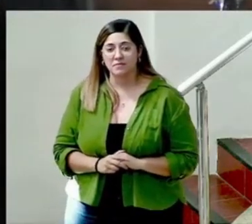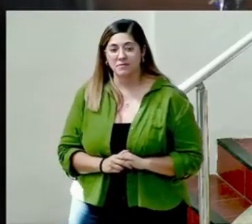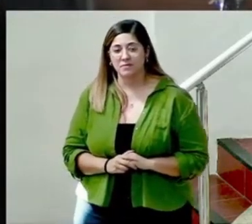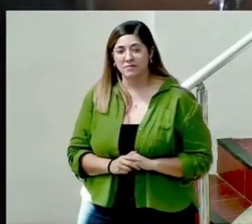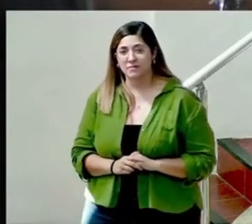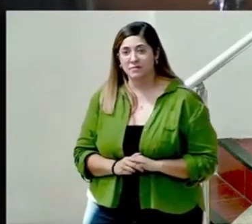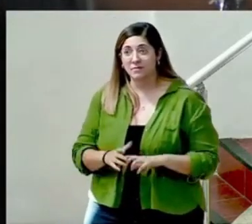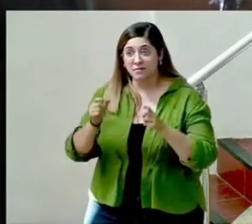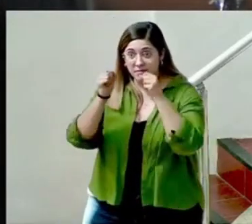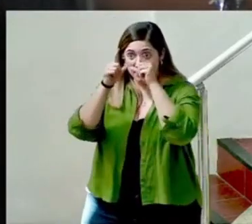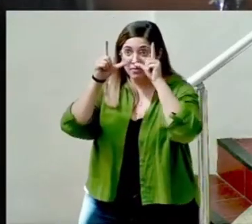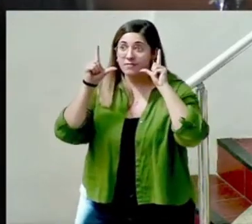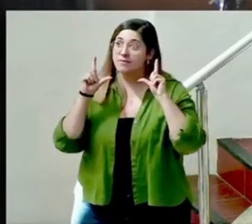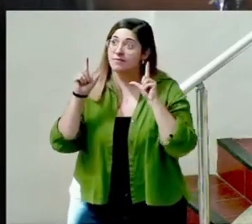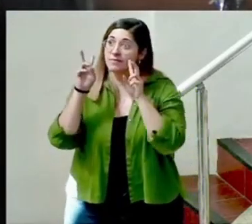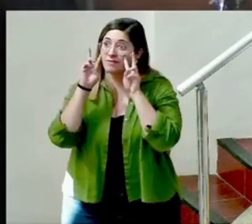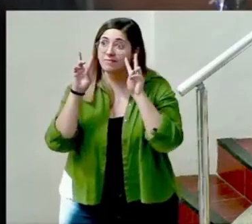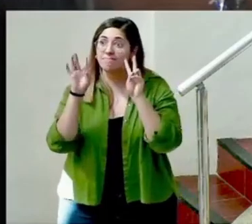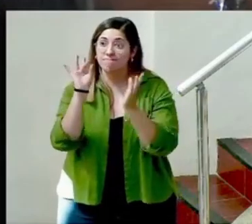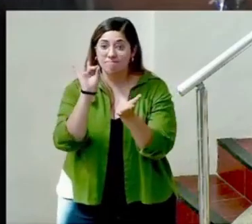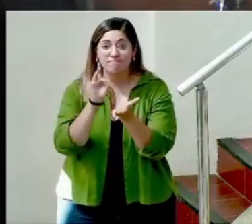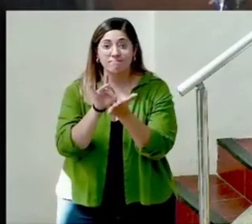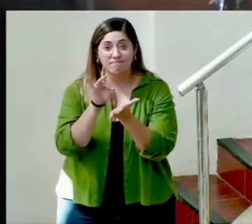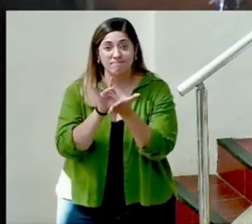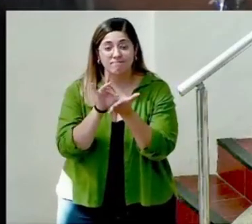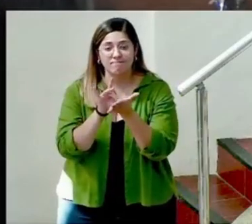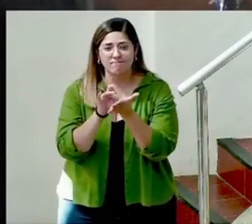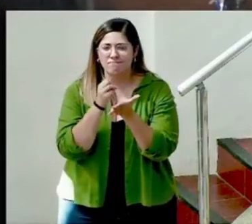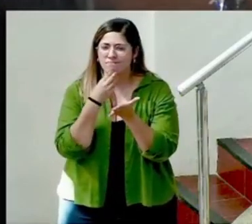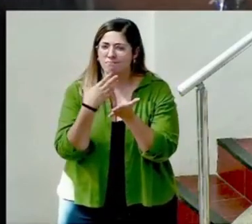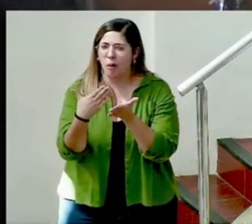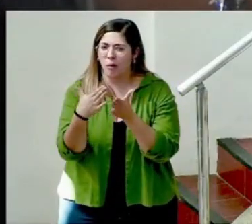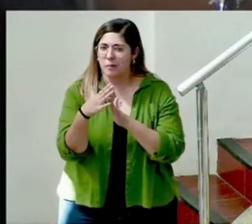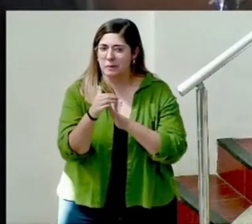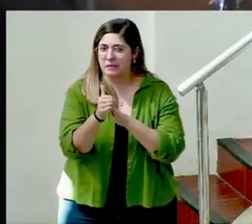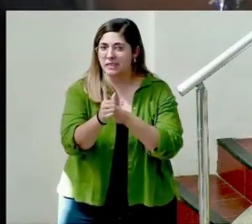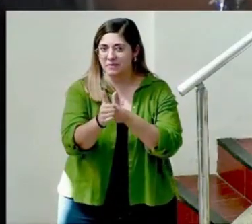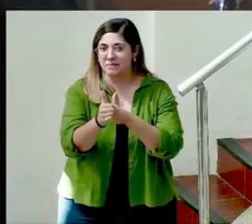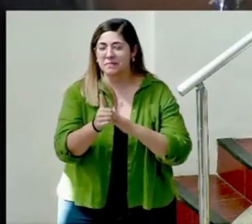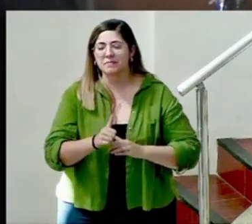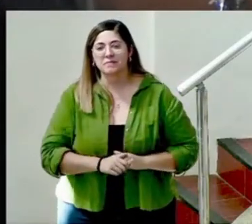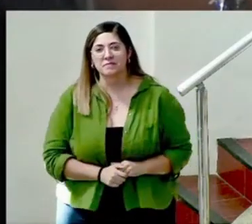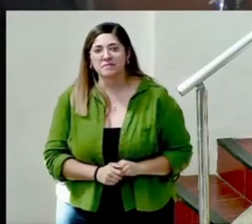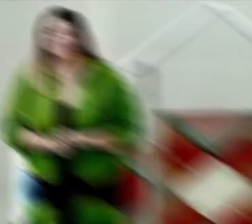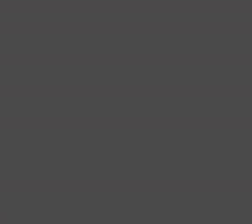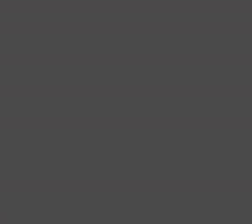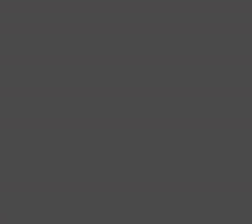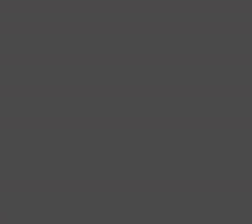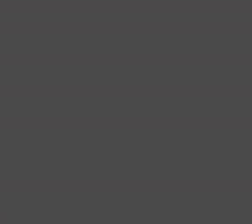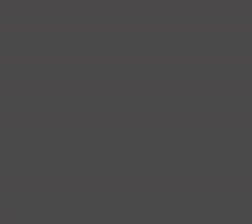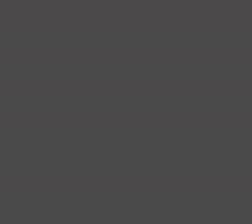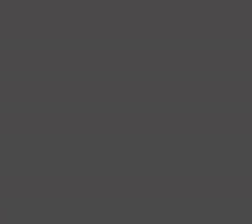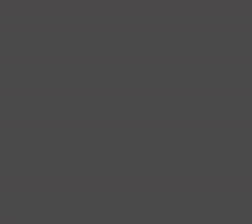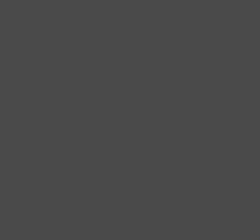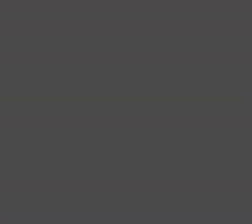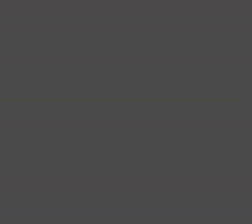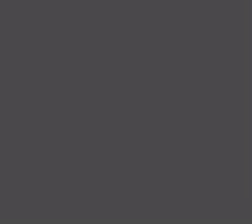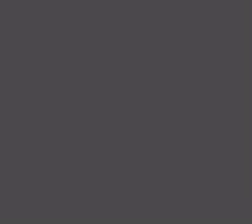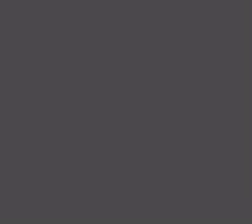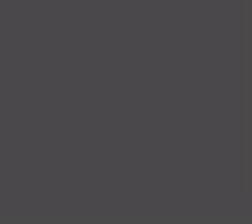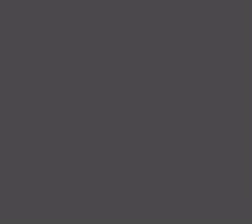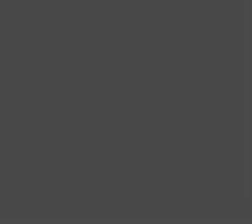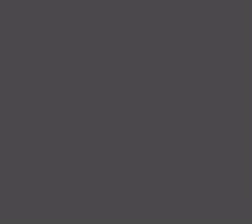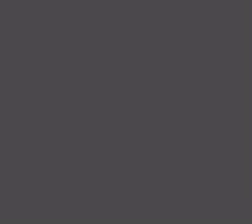abra os nossos olhos, para que tenhamos olhos generosos. Que Deus nos abençoe. Muito obrigado por